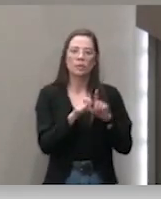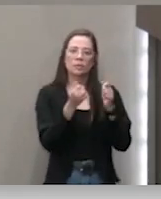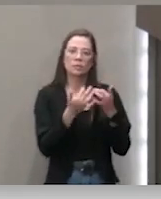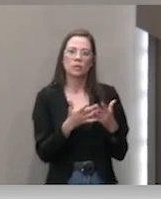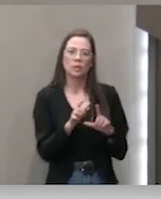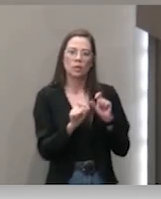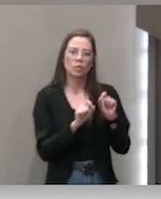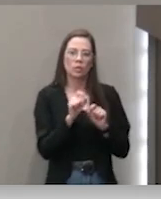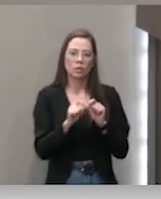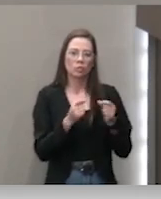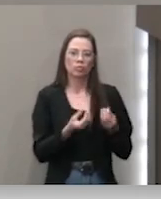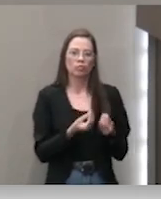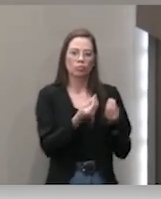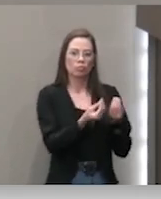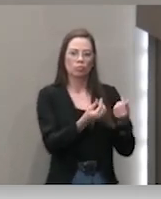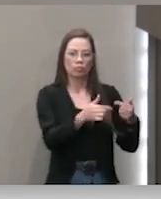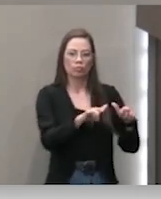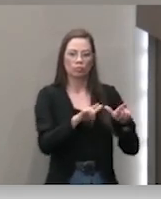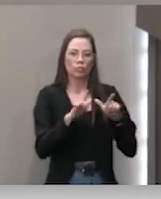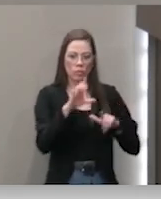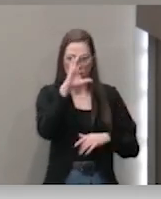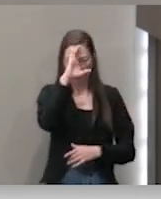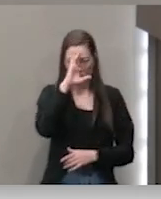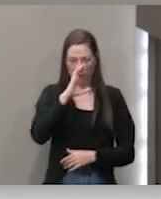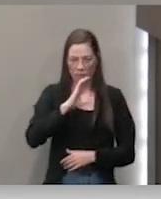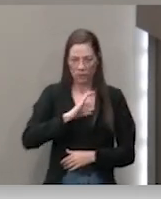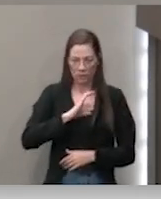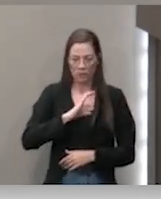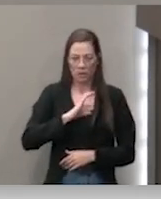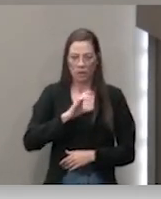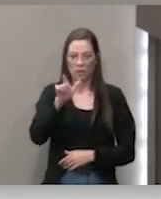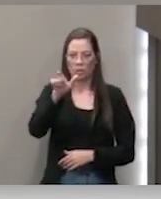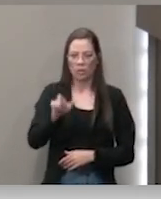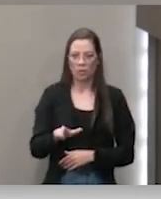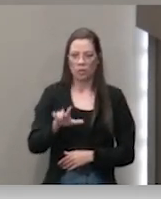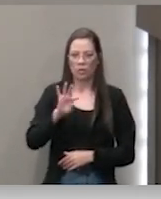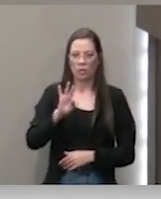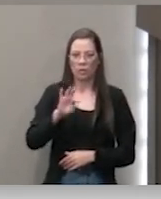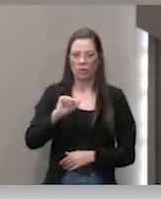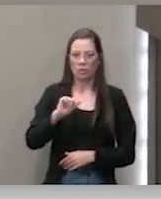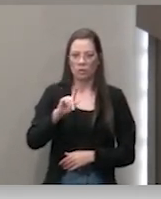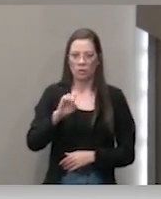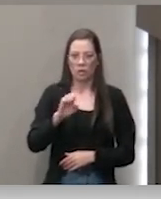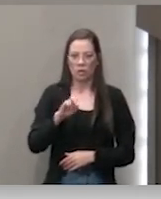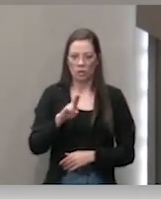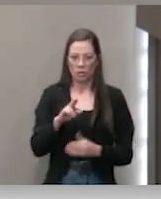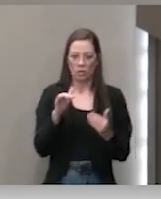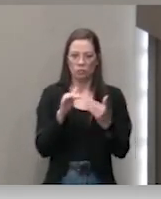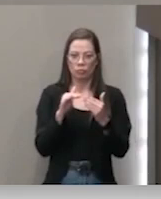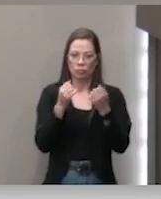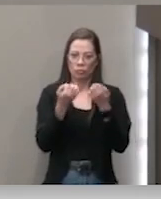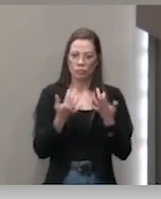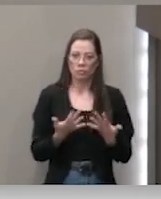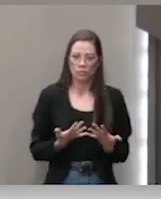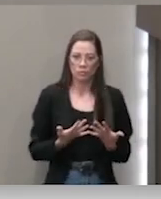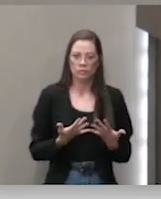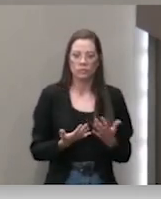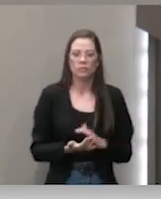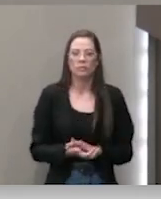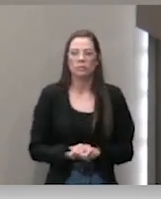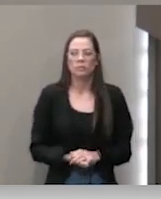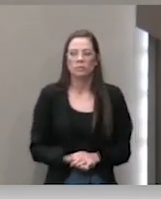a concessão de título de cidadão honorário ao senhor Tadeu Karzerski, conforme especifica.